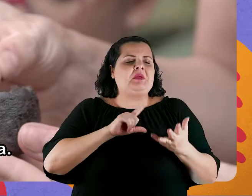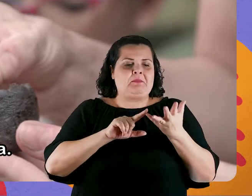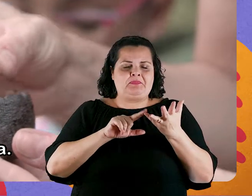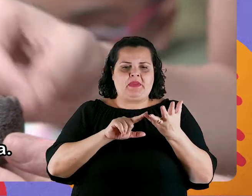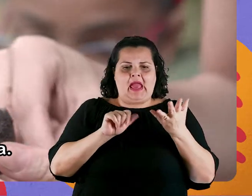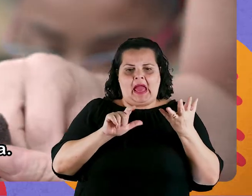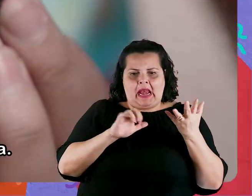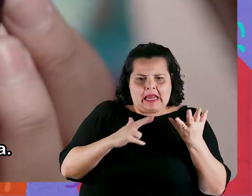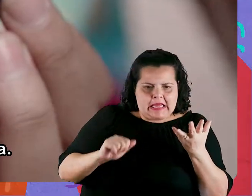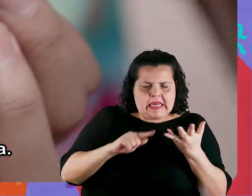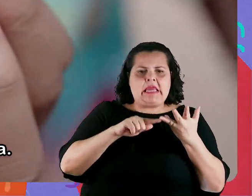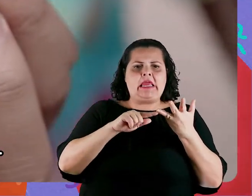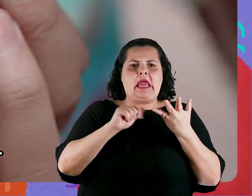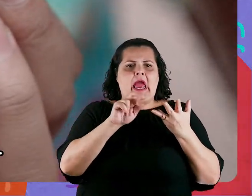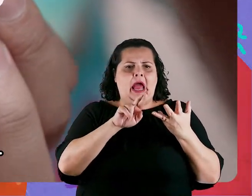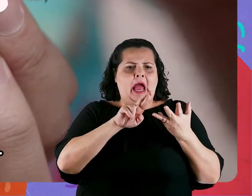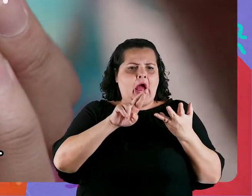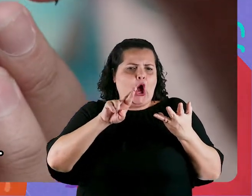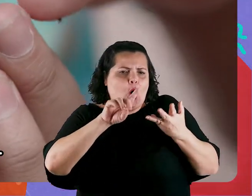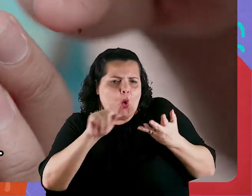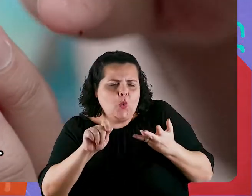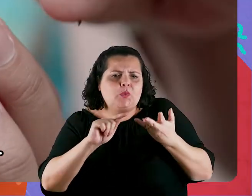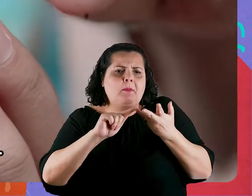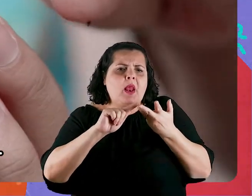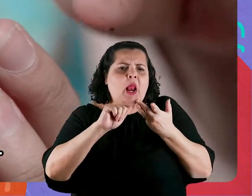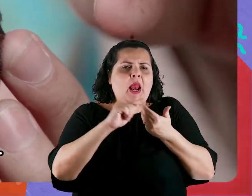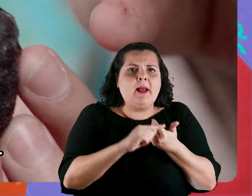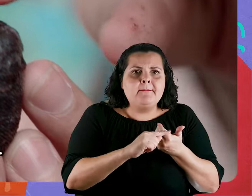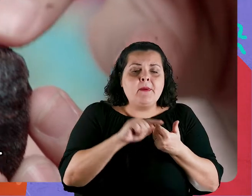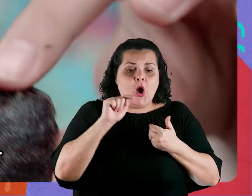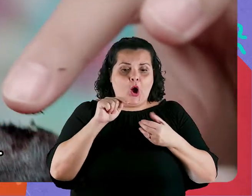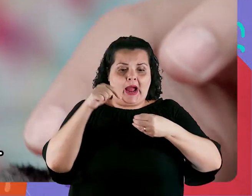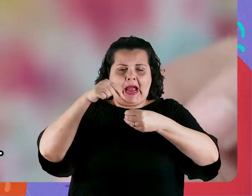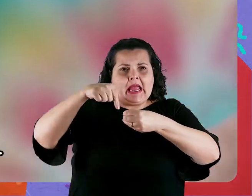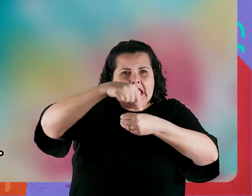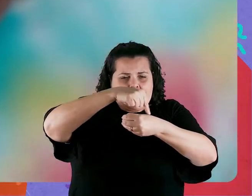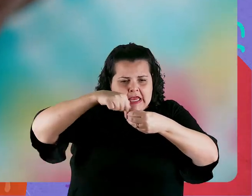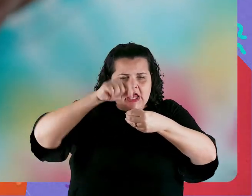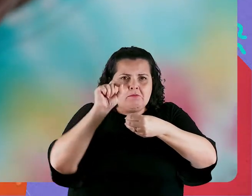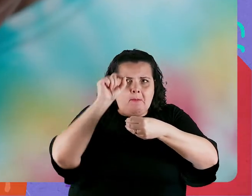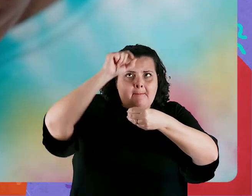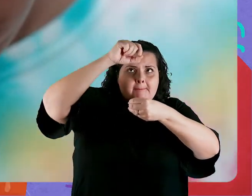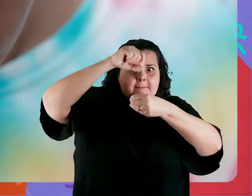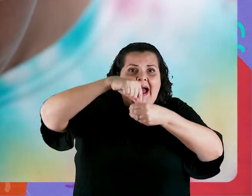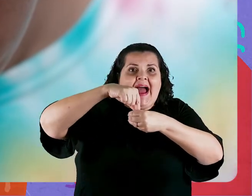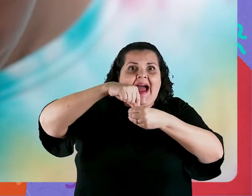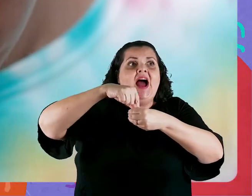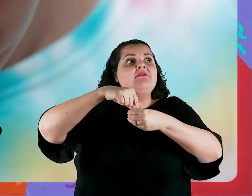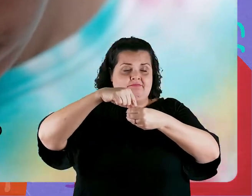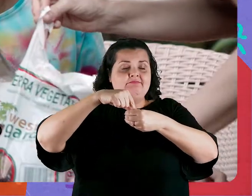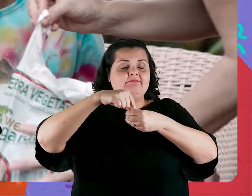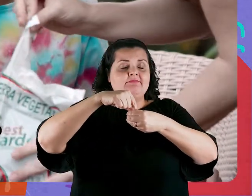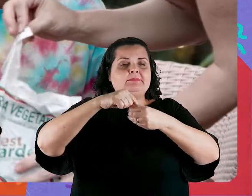Arruda manjericão e Alfazema aqui ó é o substrato que a sementinha vai aqui dentro Eu estilo os